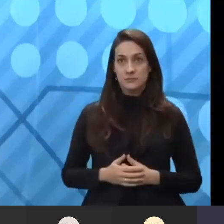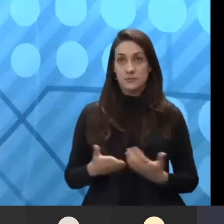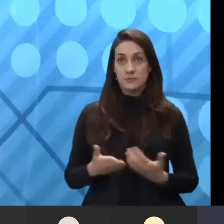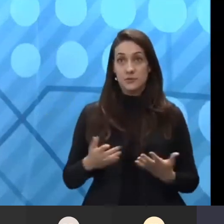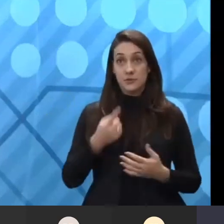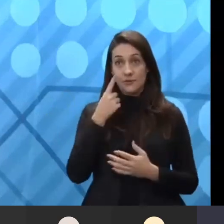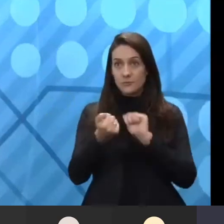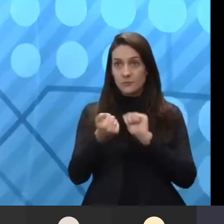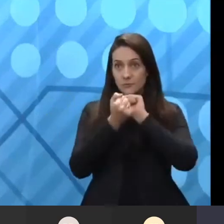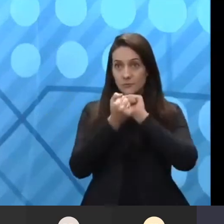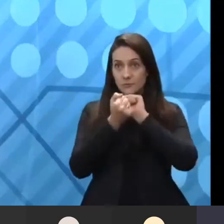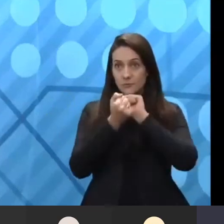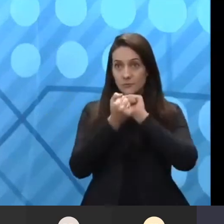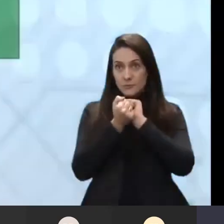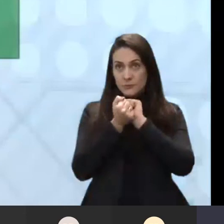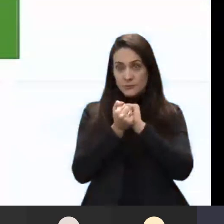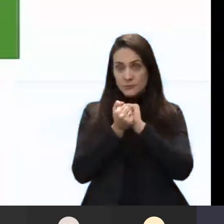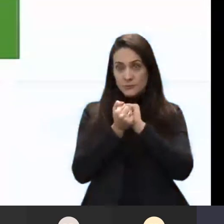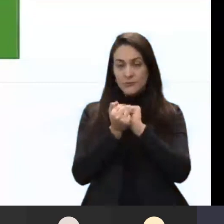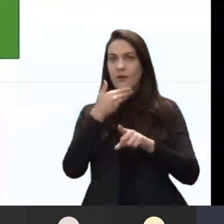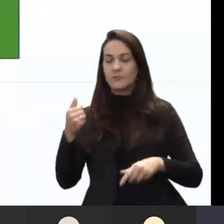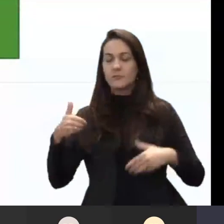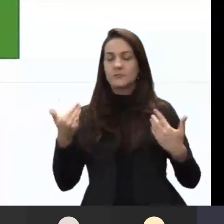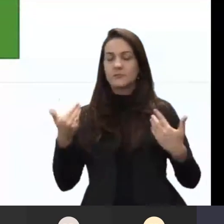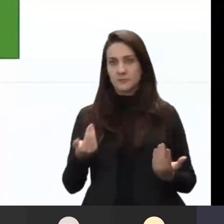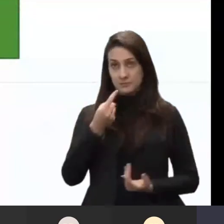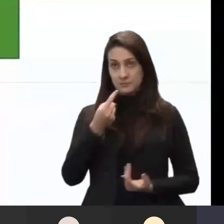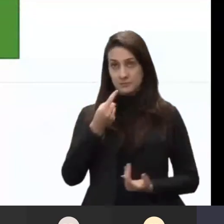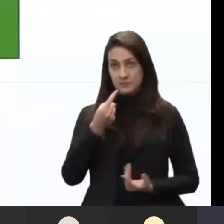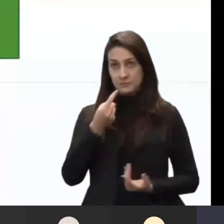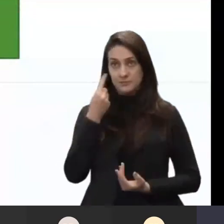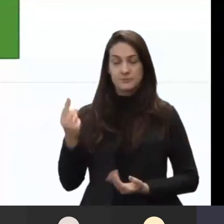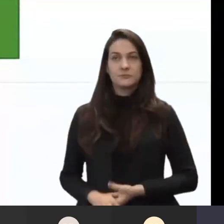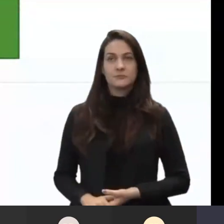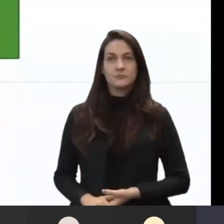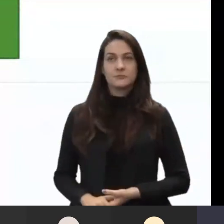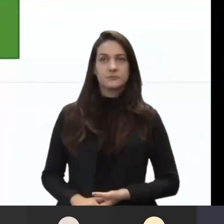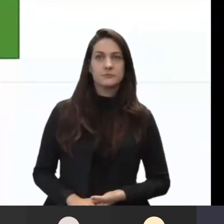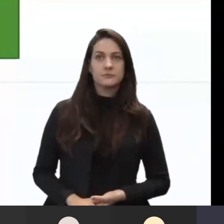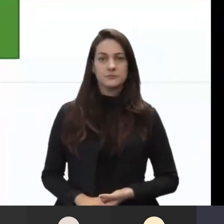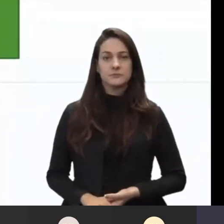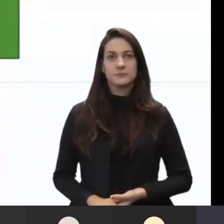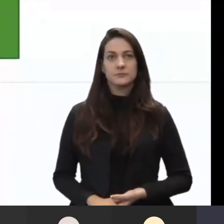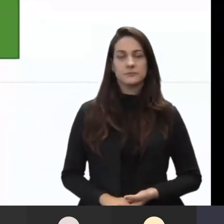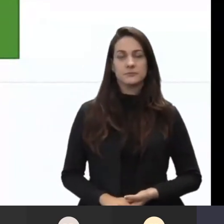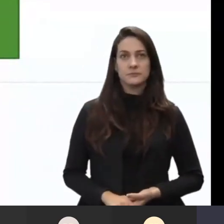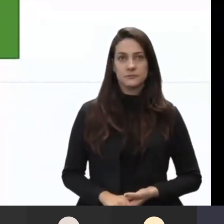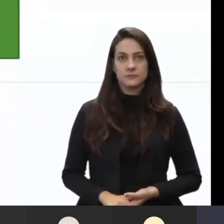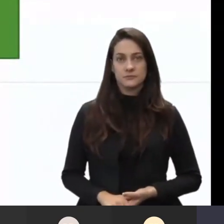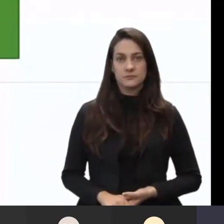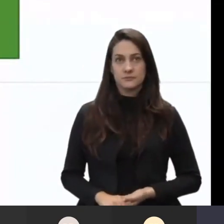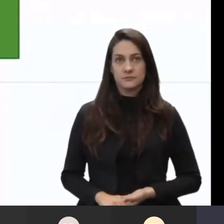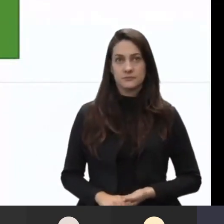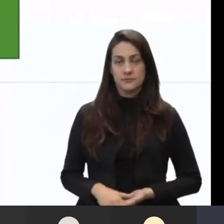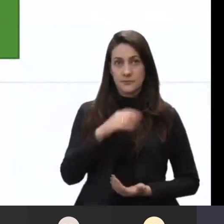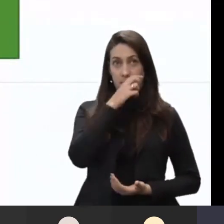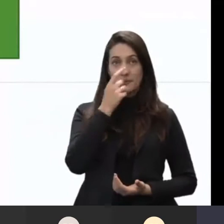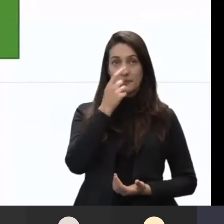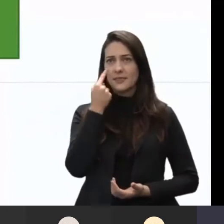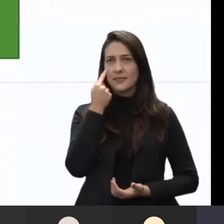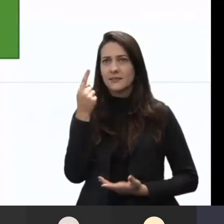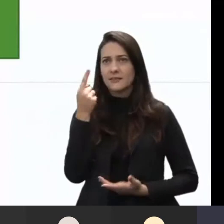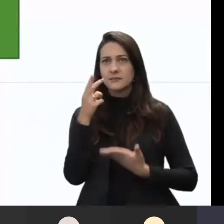gente interpretar junto qual foi o melhor antisséptico, qual foi a melhor solução desinfetante. Então, qual foi o melhor aqui, que